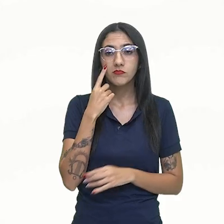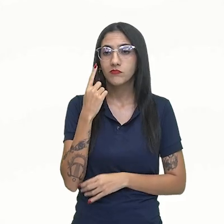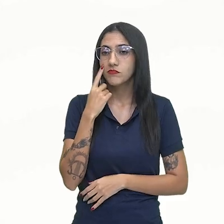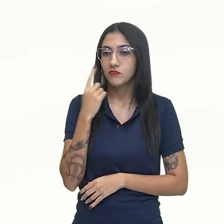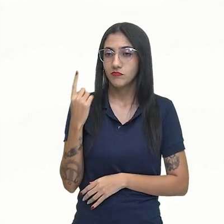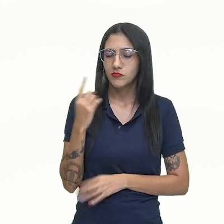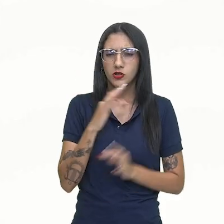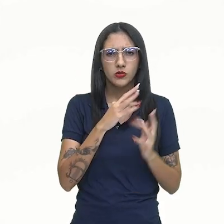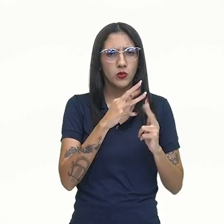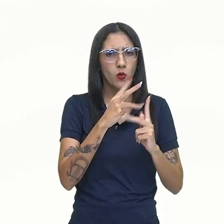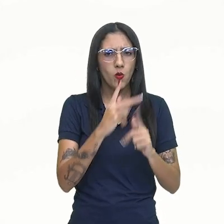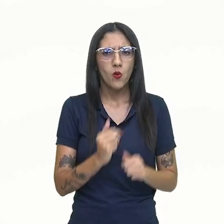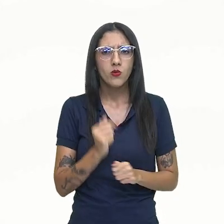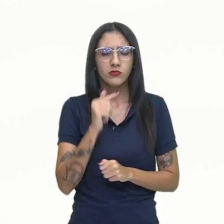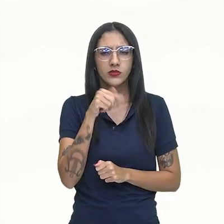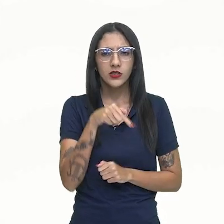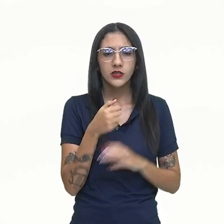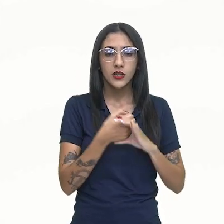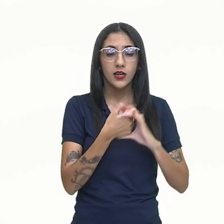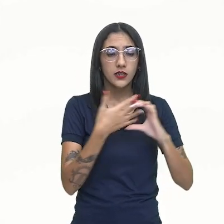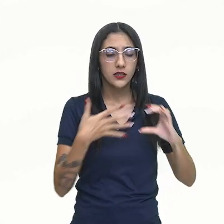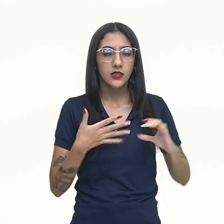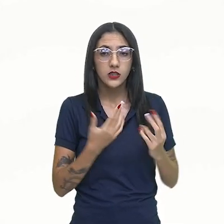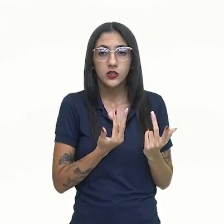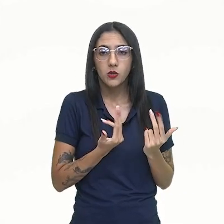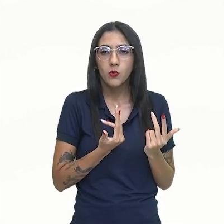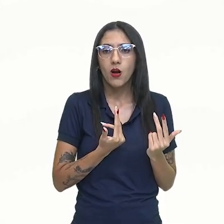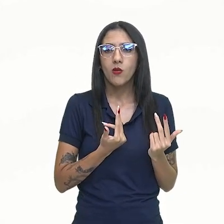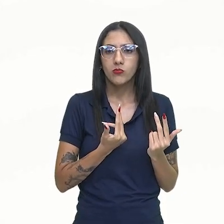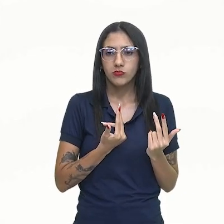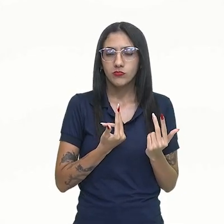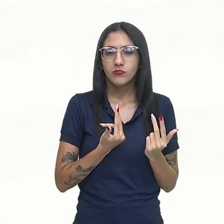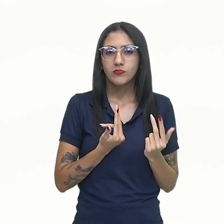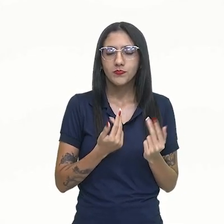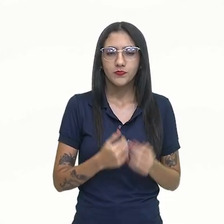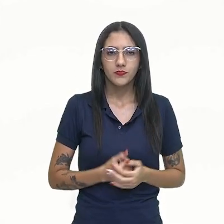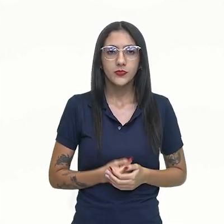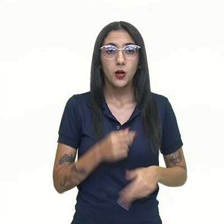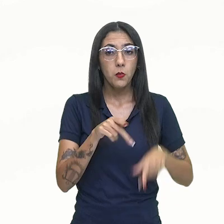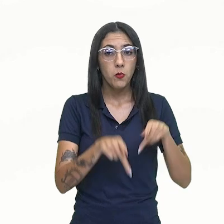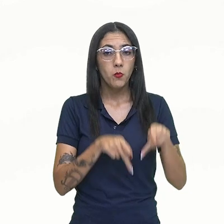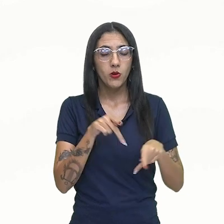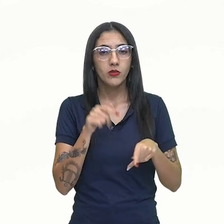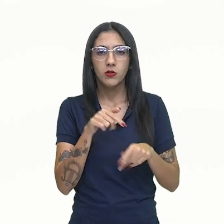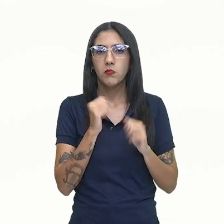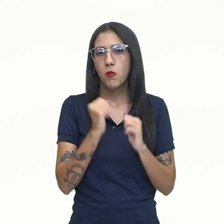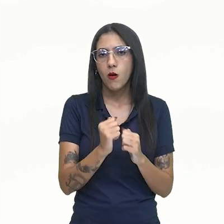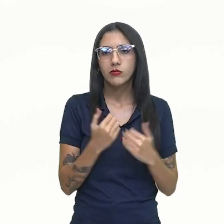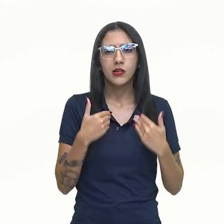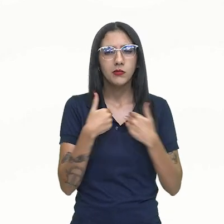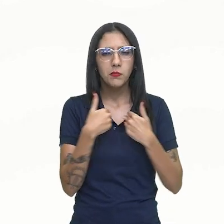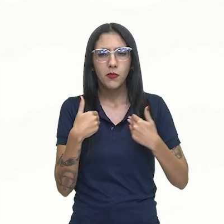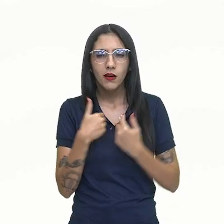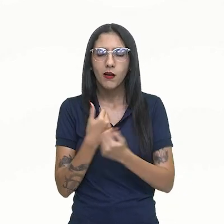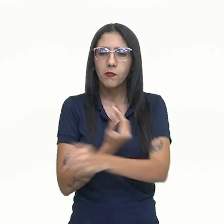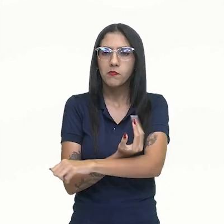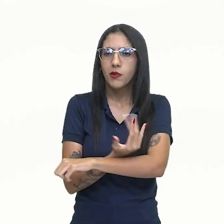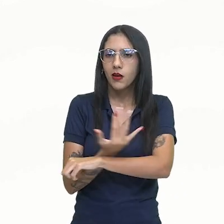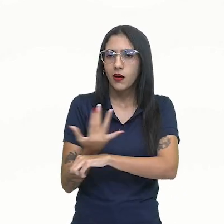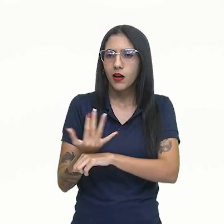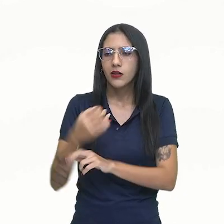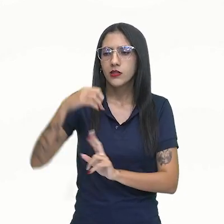esse conjunto de organismos da mesma espécie. E as populações podem ser de animais, de plantas,